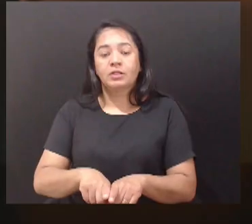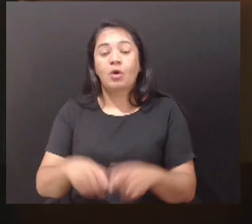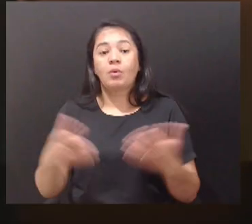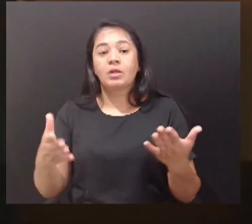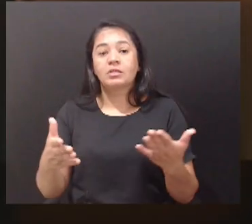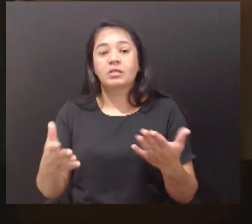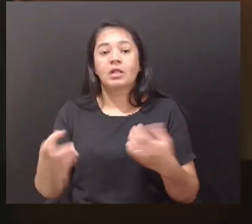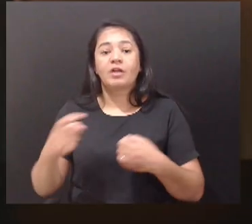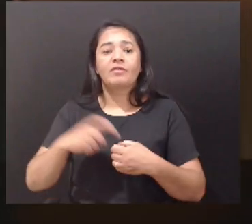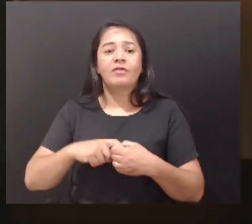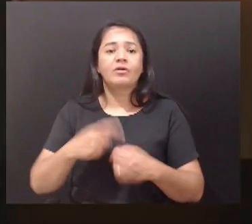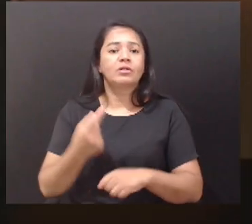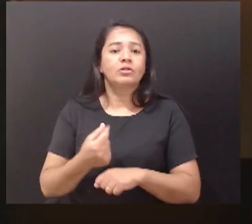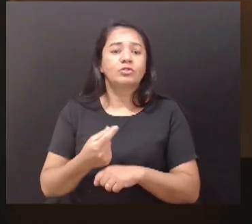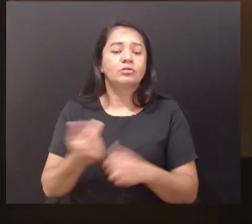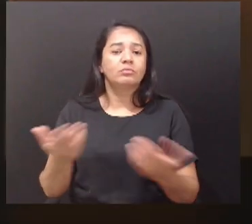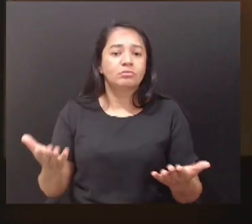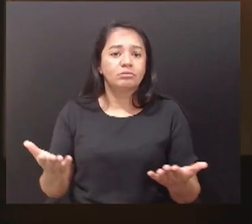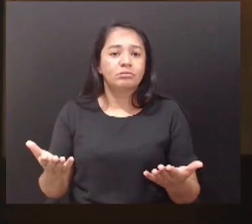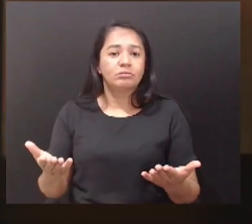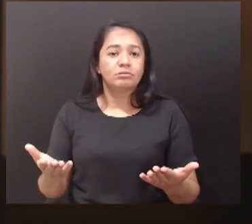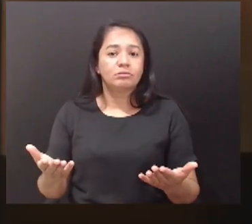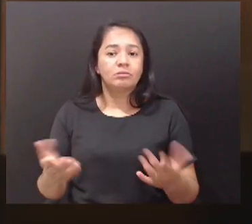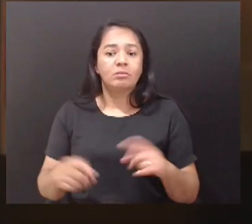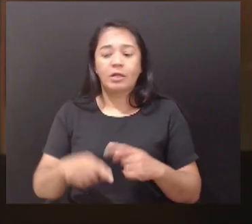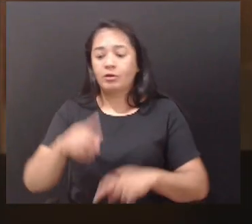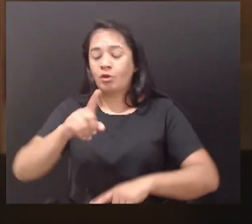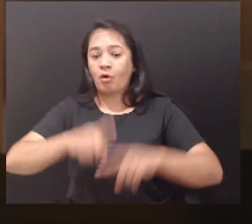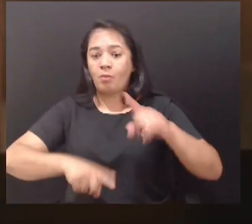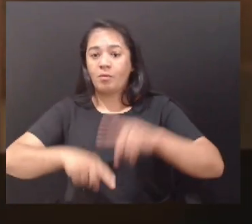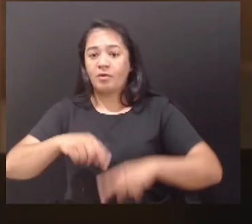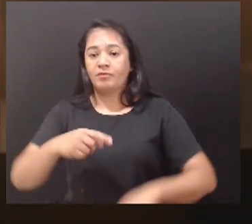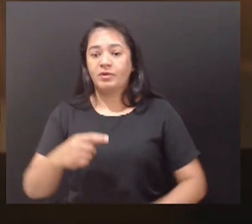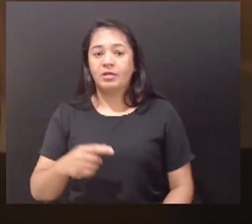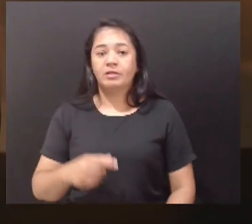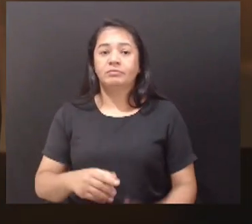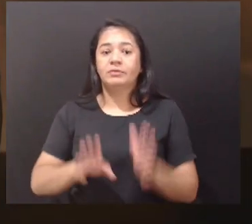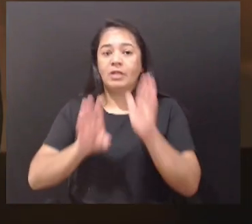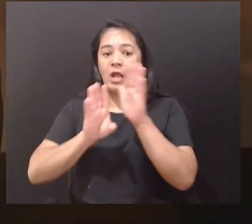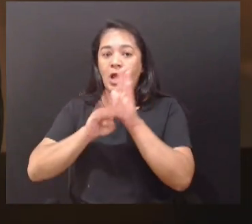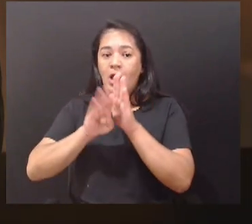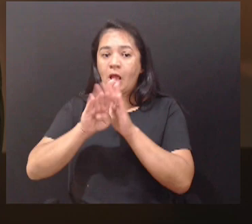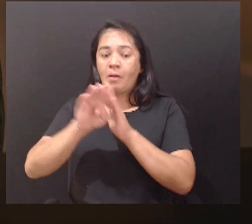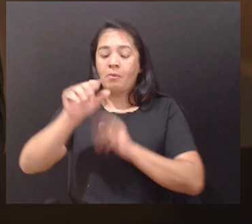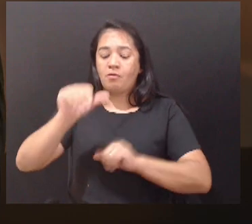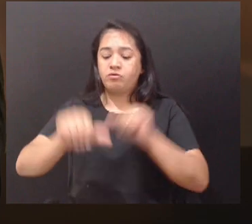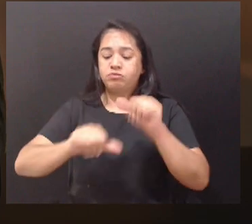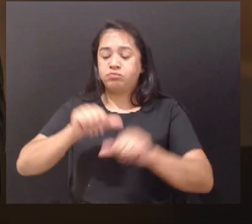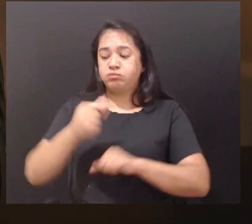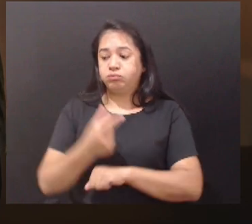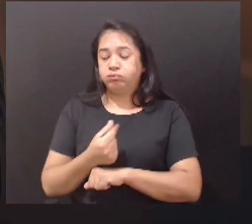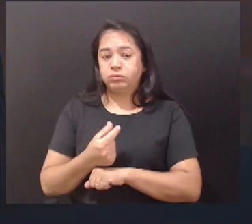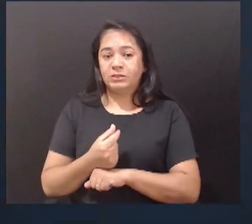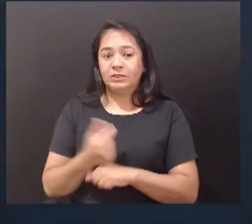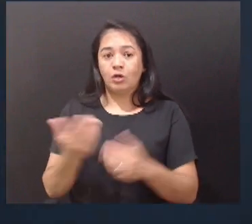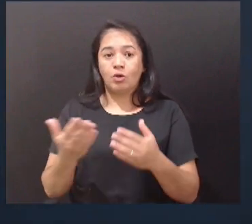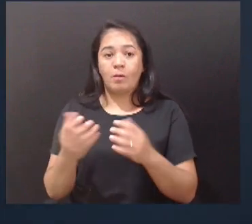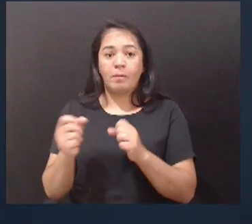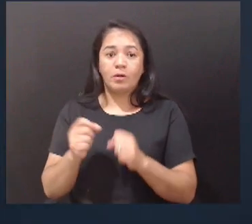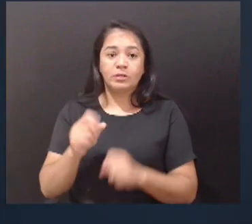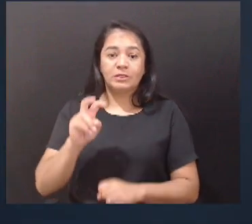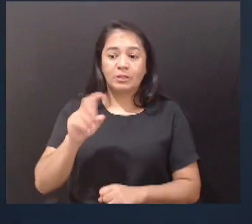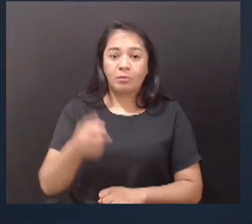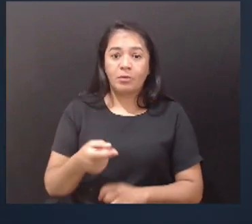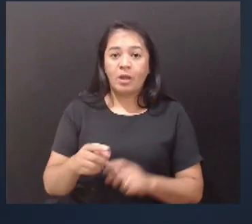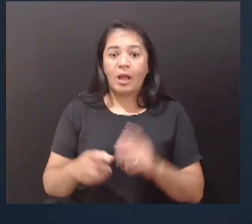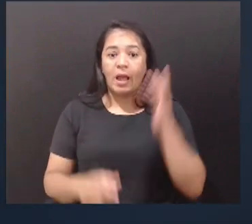volta. Já numa renda variável, no caso a bolsa de valores, que tem aquela mudança de preço, a pessoa hoje pode colocar 5 mil, amanhã os 5 mil vira